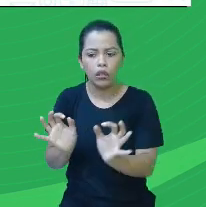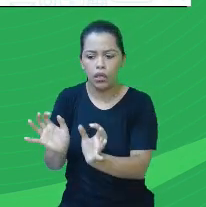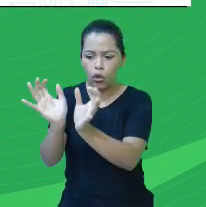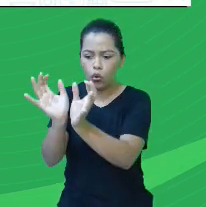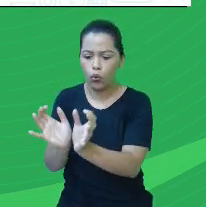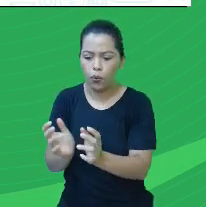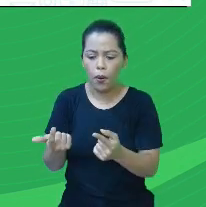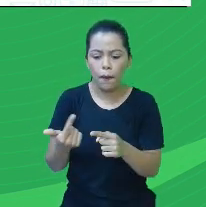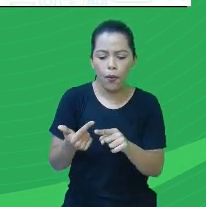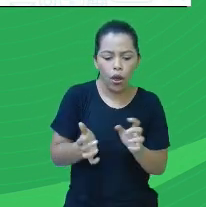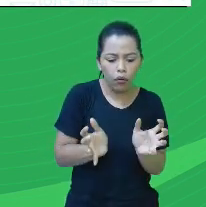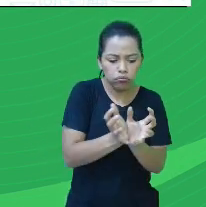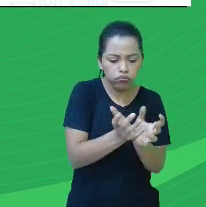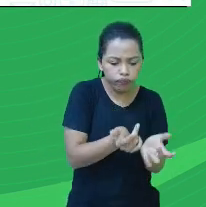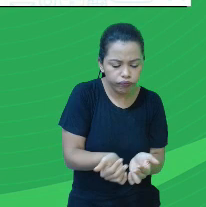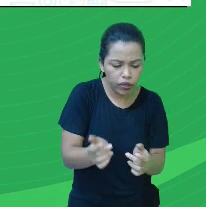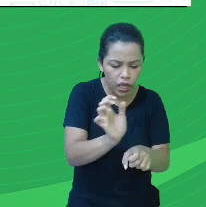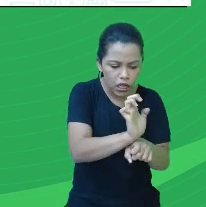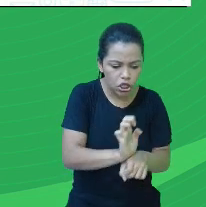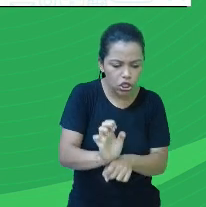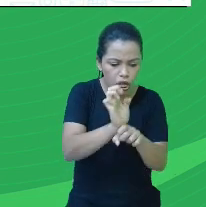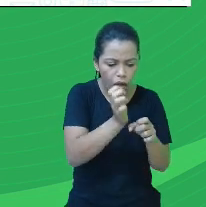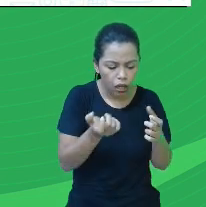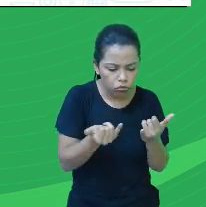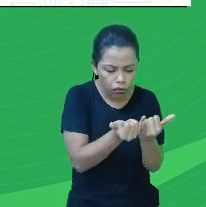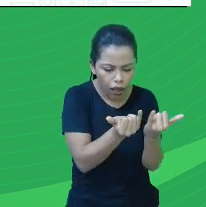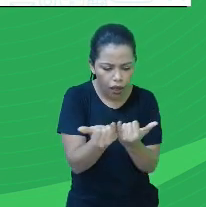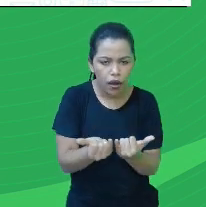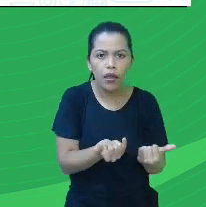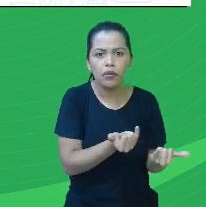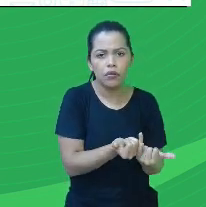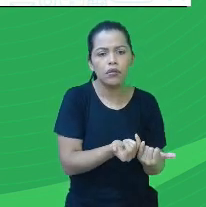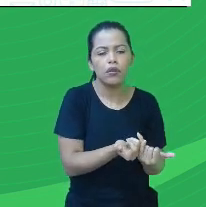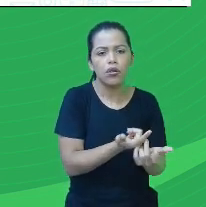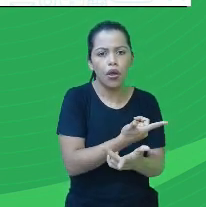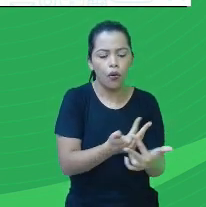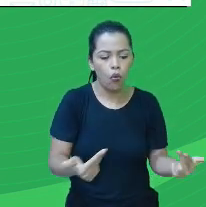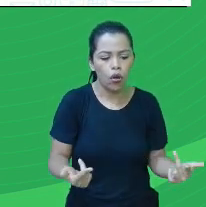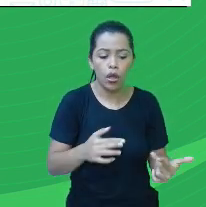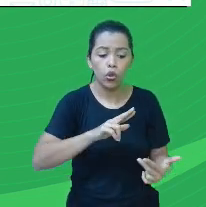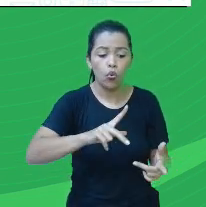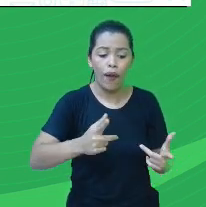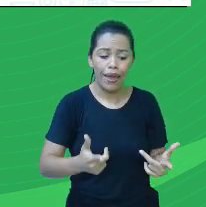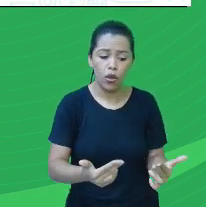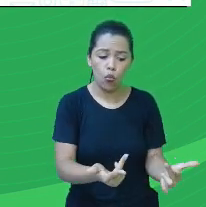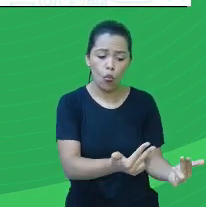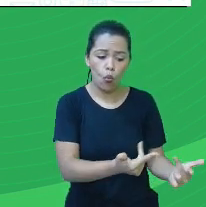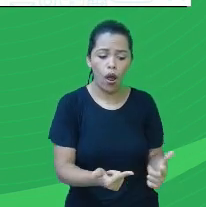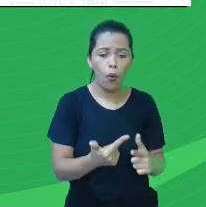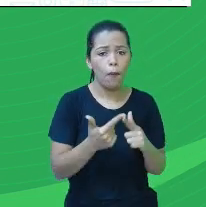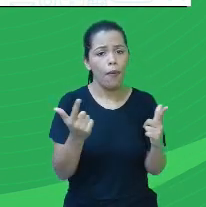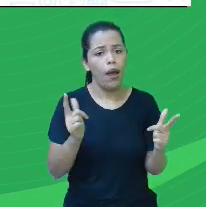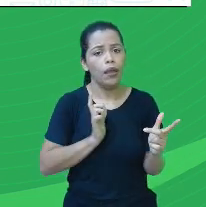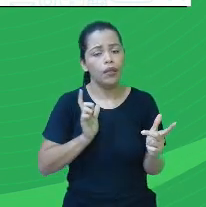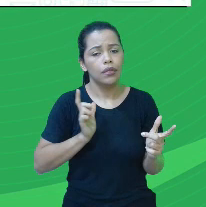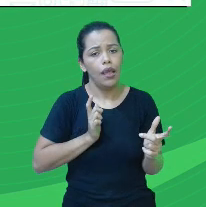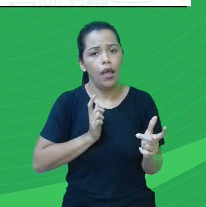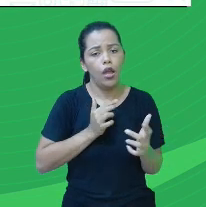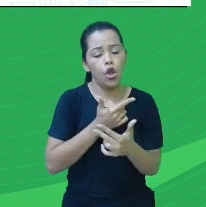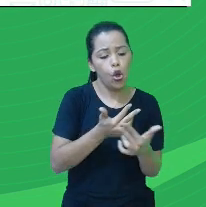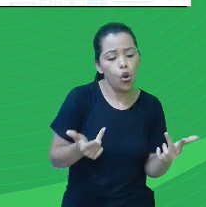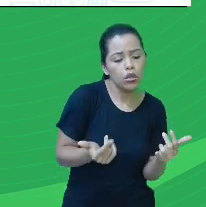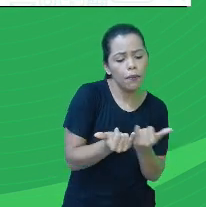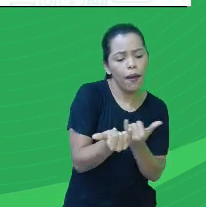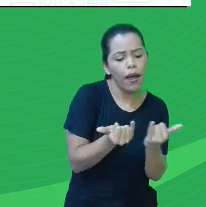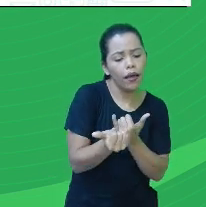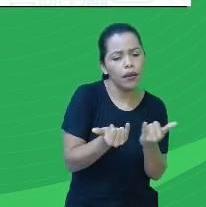terem semelhanças, por terem aspectos parecidos, não por serem iguais, mas por serem parecidos. Então